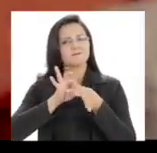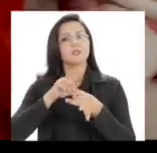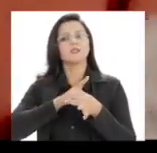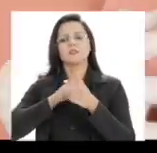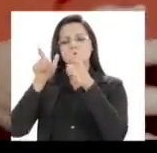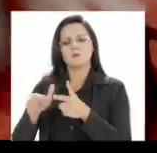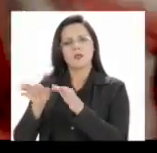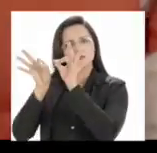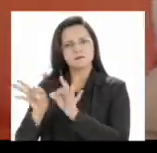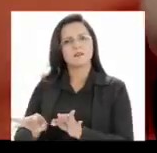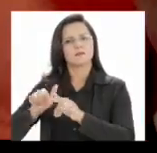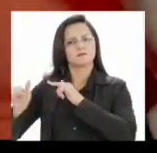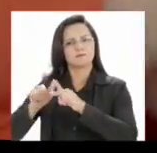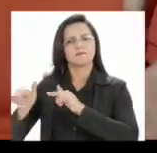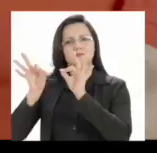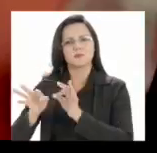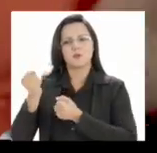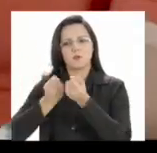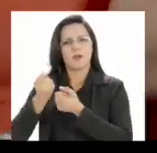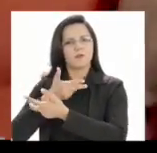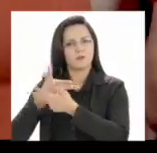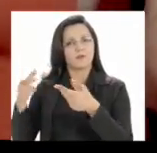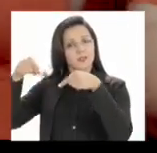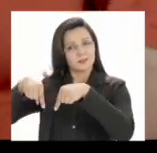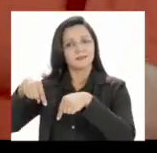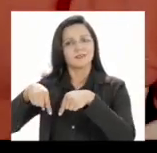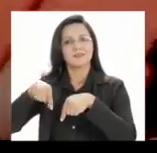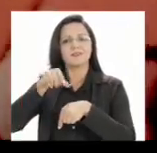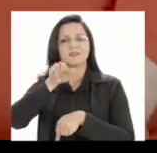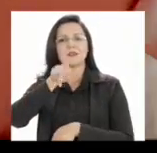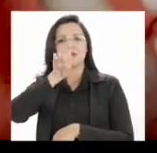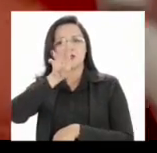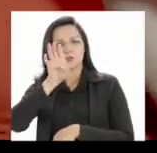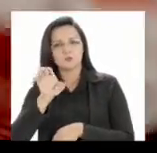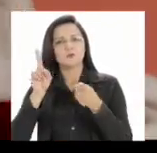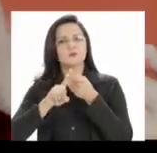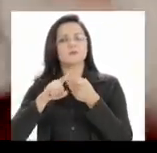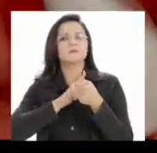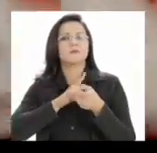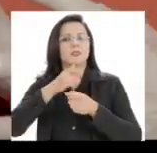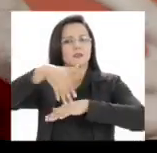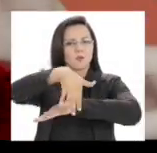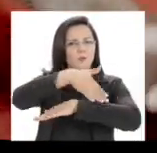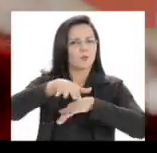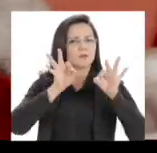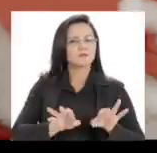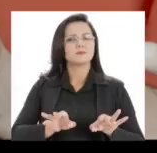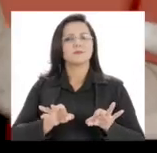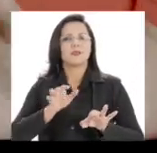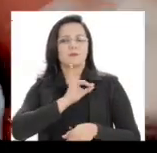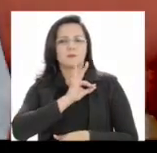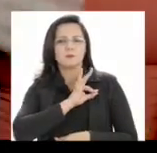uma base firme, uma companhia completa da polícia aqui na Irmã Dulce. Garantir as condições de calçamento, a estruturação